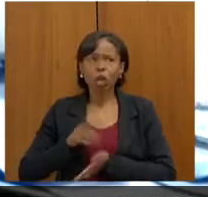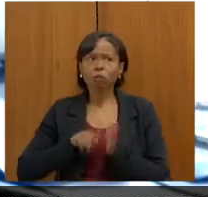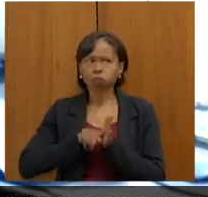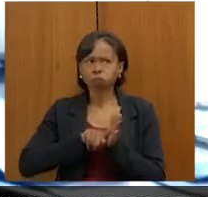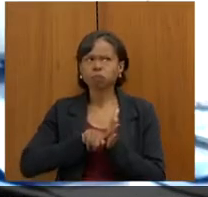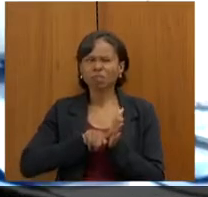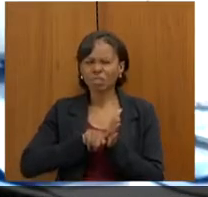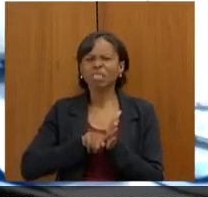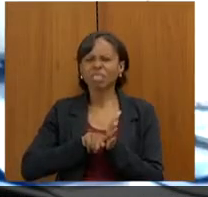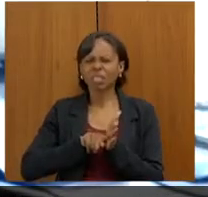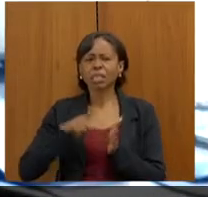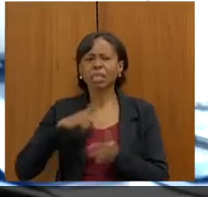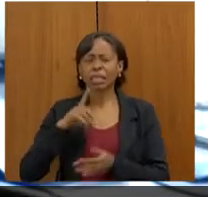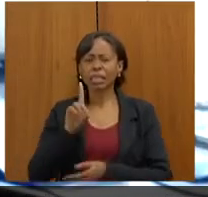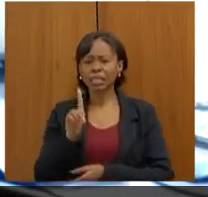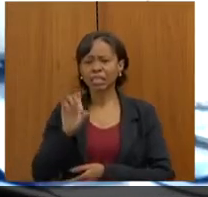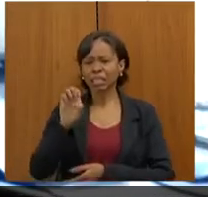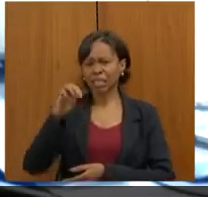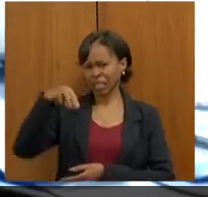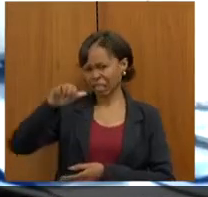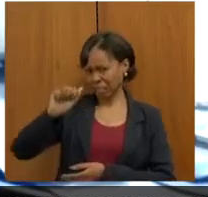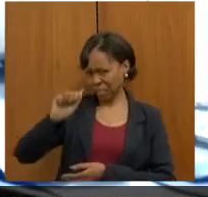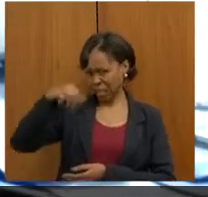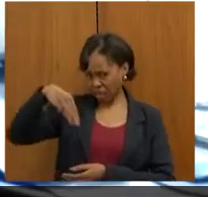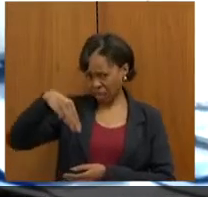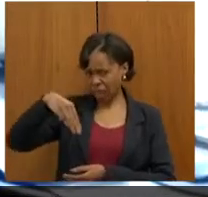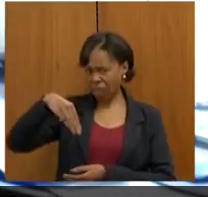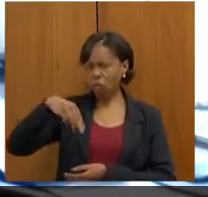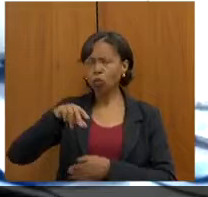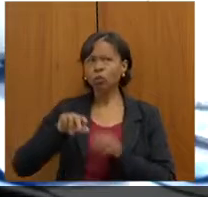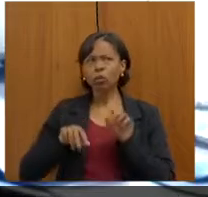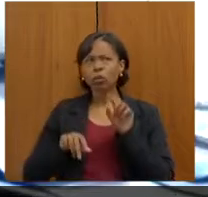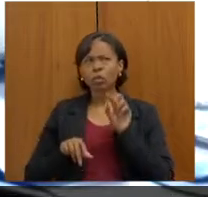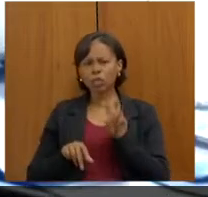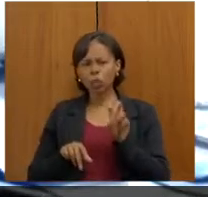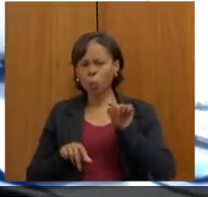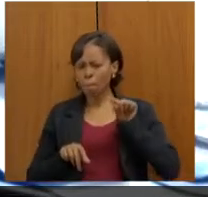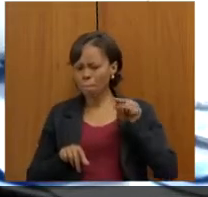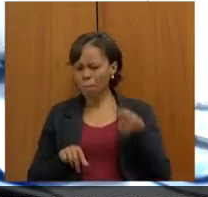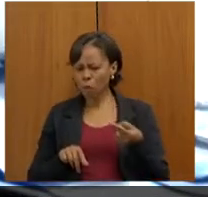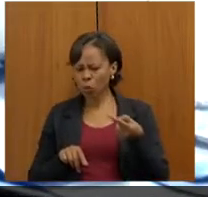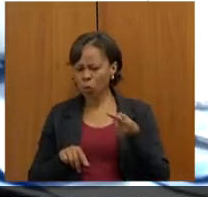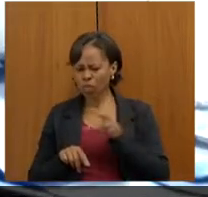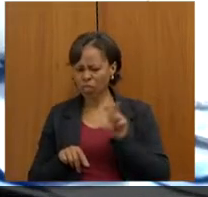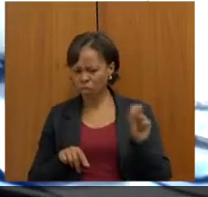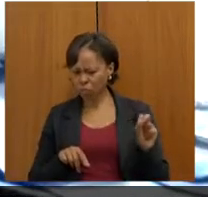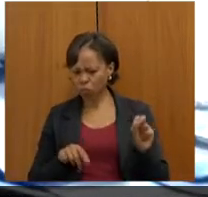a gente tem mais de 5.500 municípios apenas